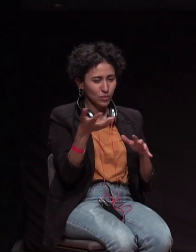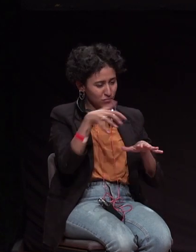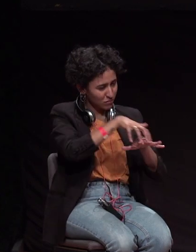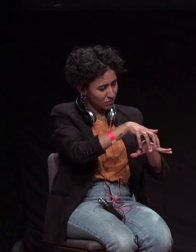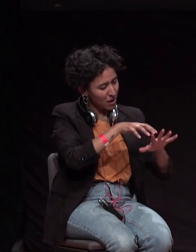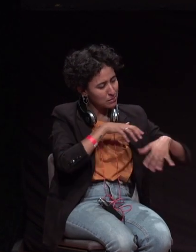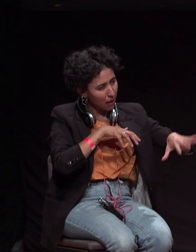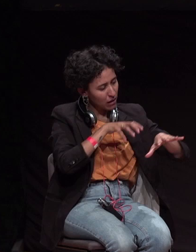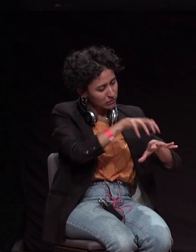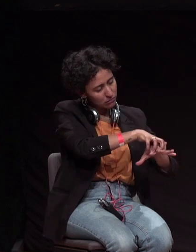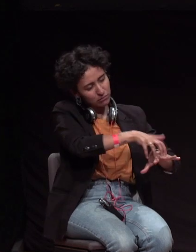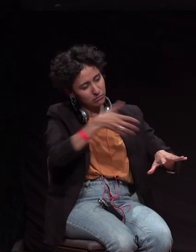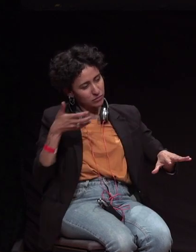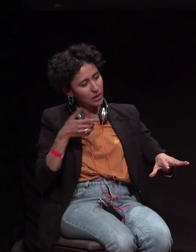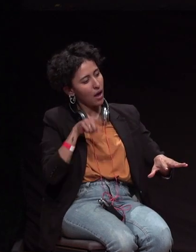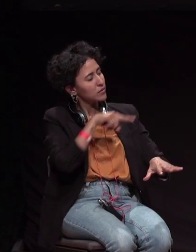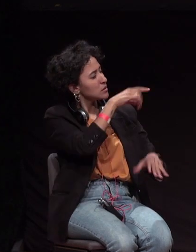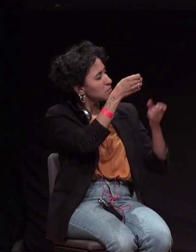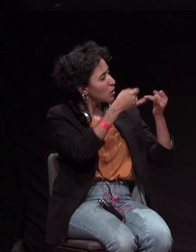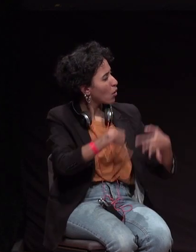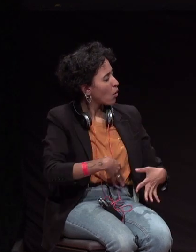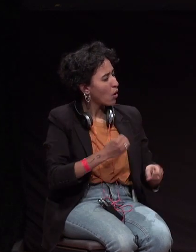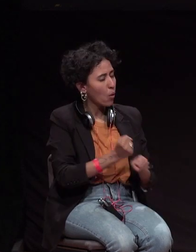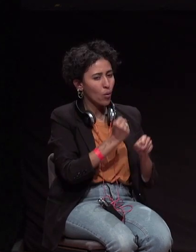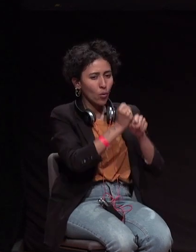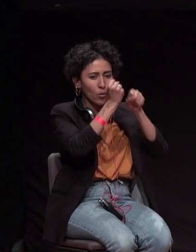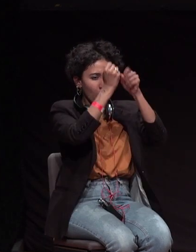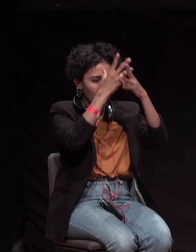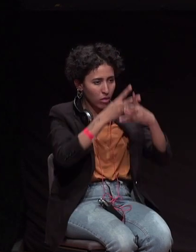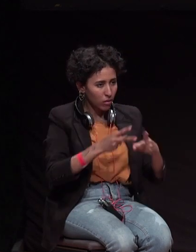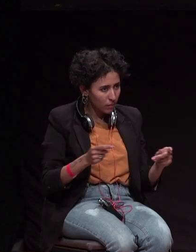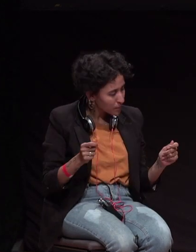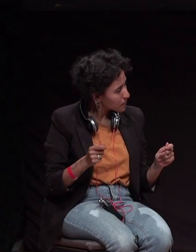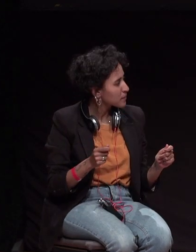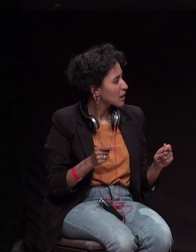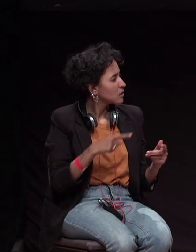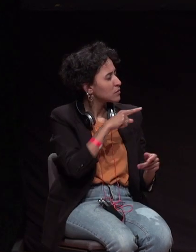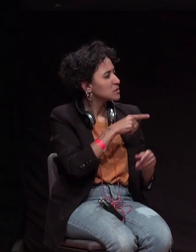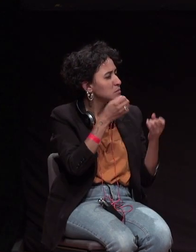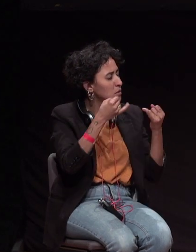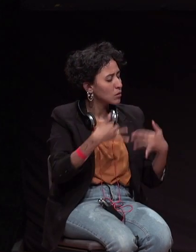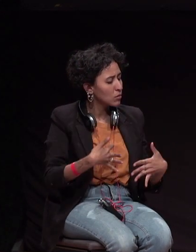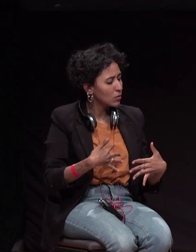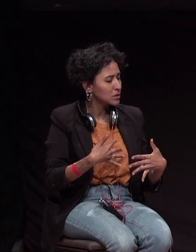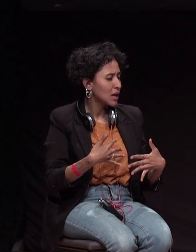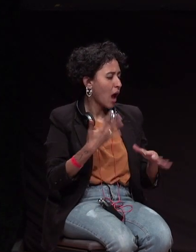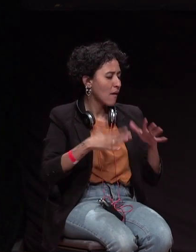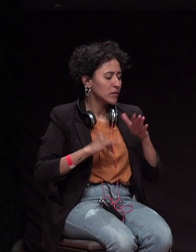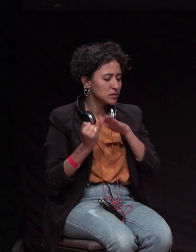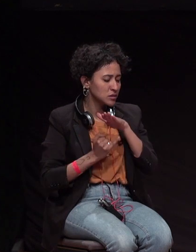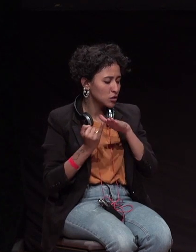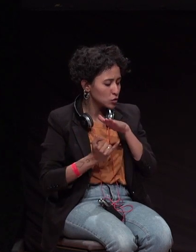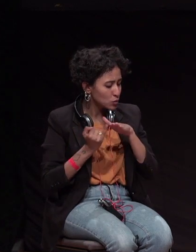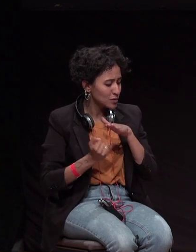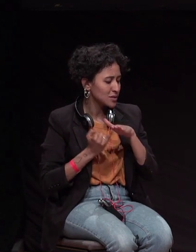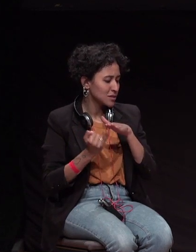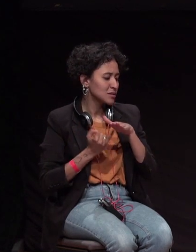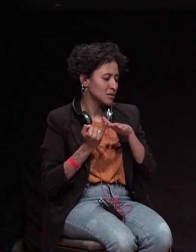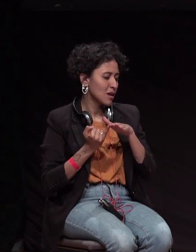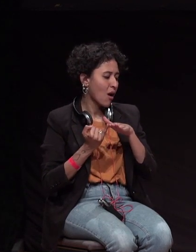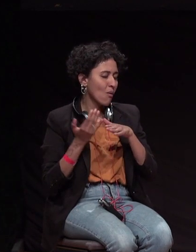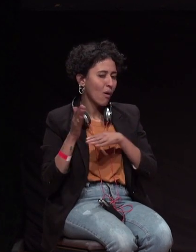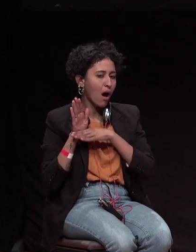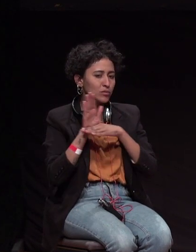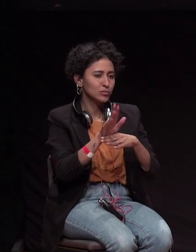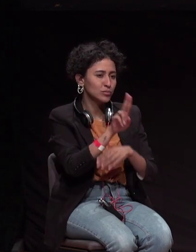questão da gentrificação, né? E isso é algo que as instituições, elas muitas vezes desempenham um papel muito forte nisso, e